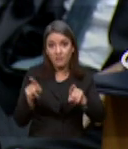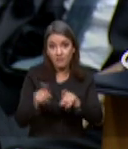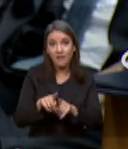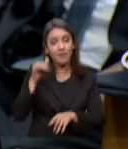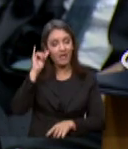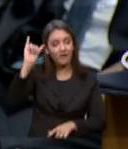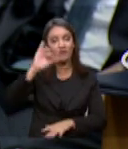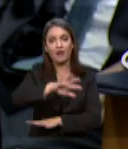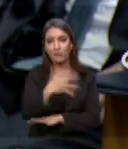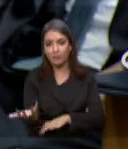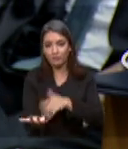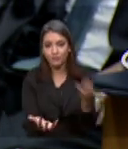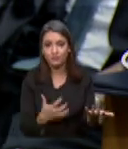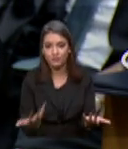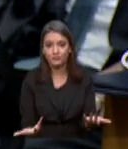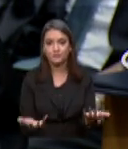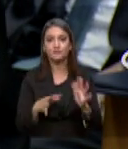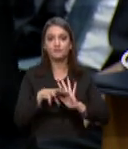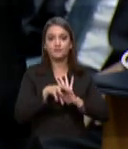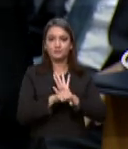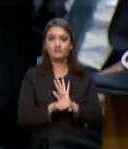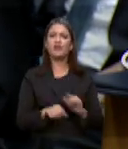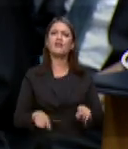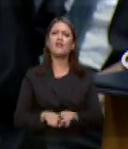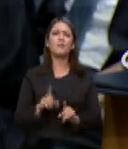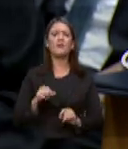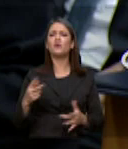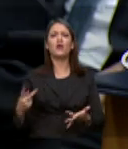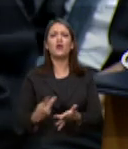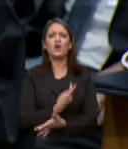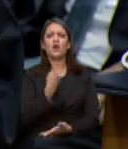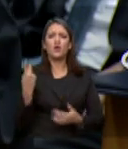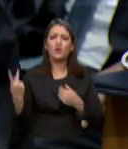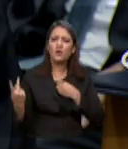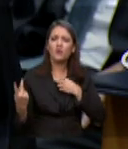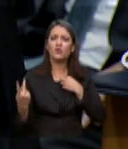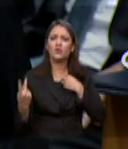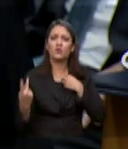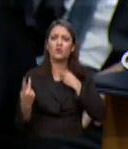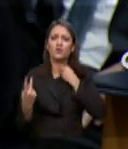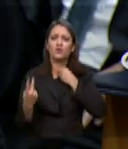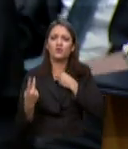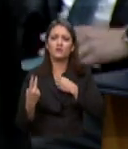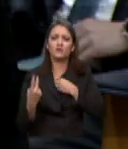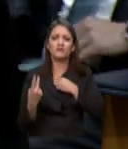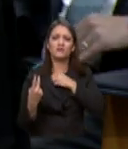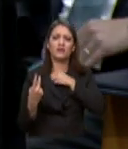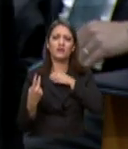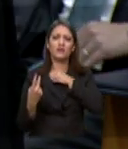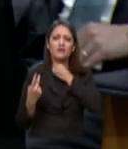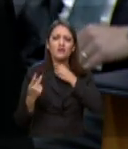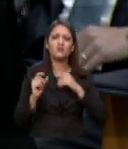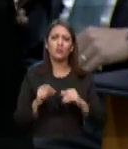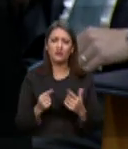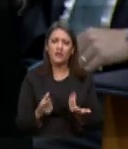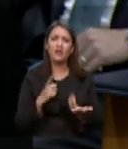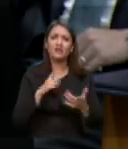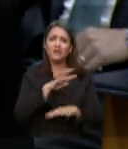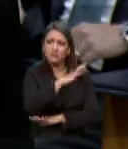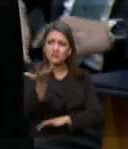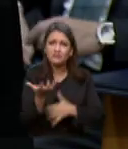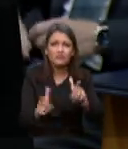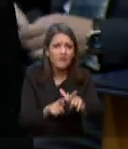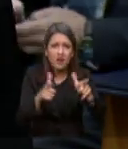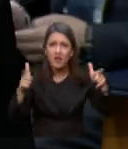Amazônia. Uma situação absolutamente contraditória com os expressivos e sequenciais aumentos no